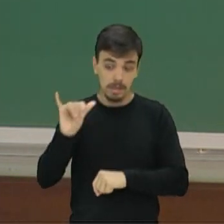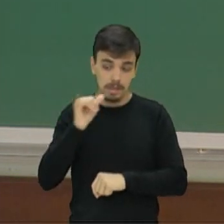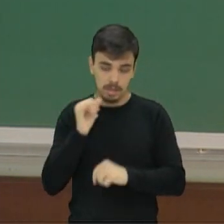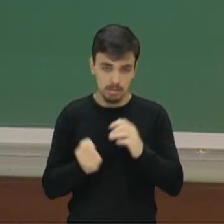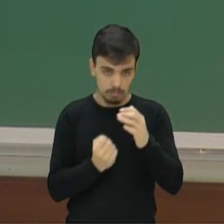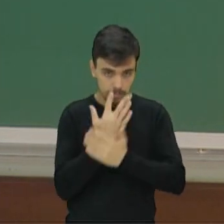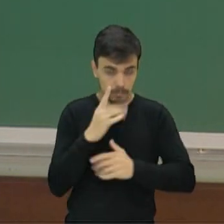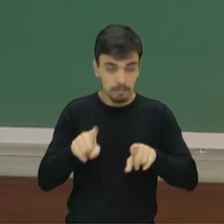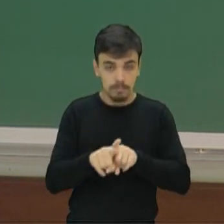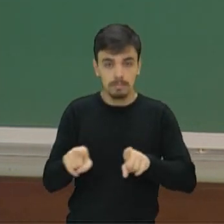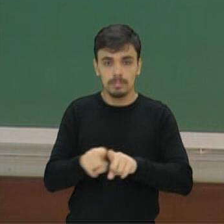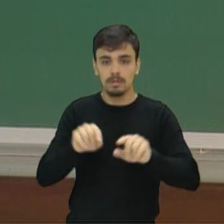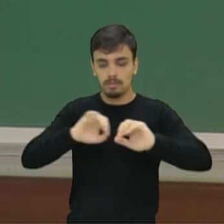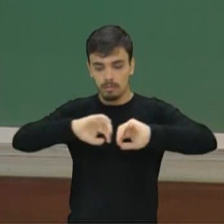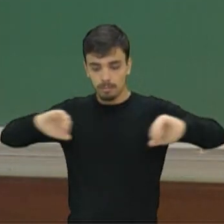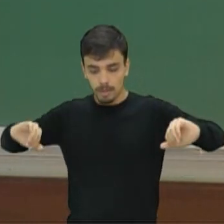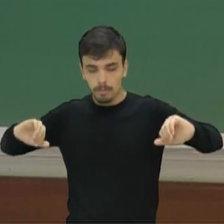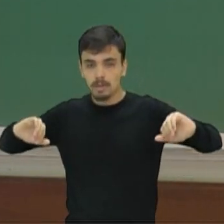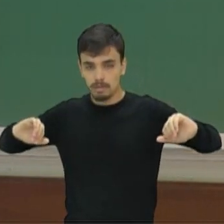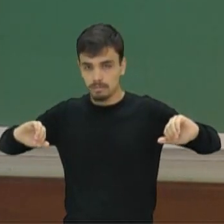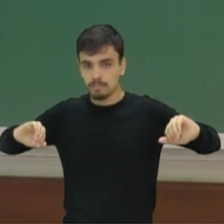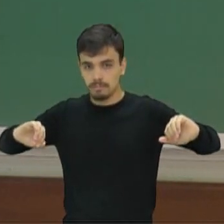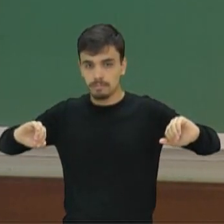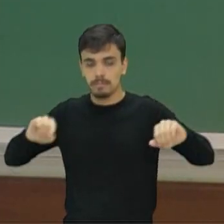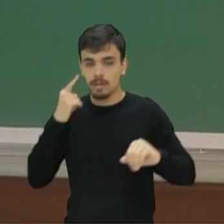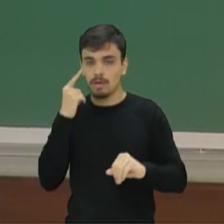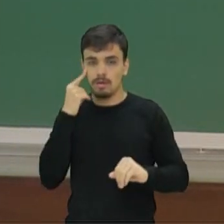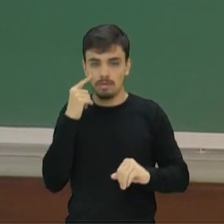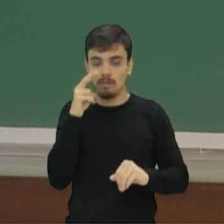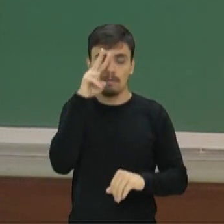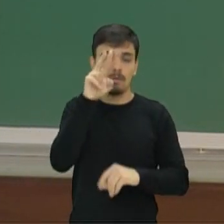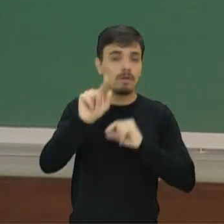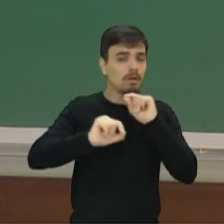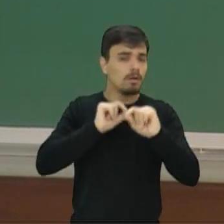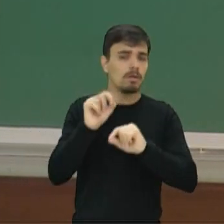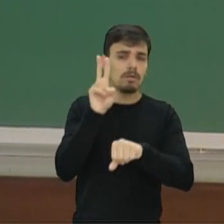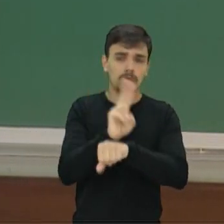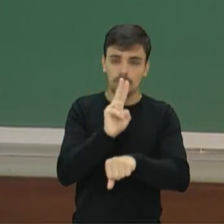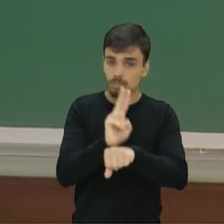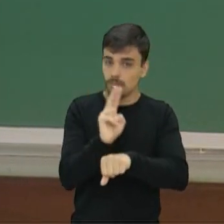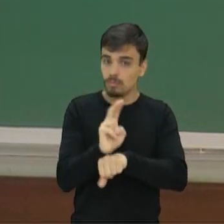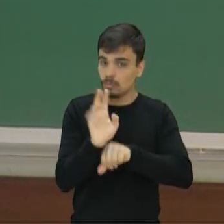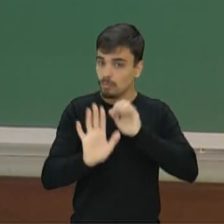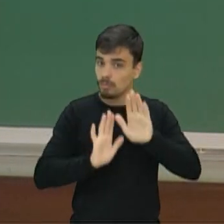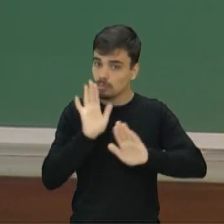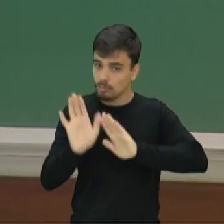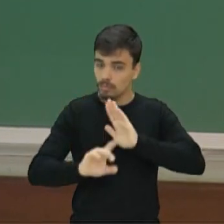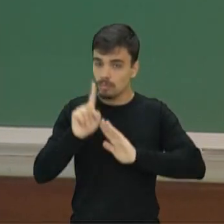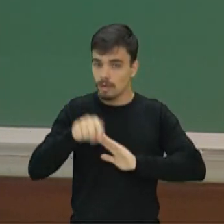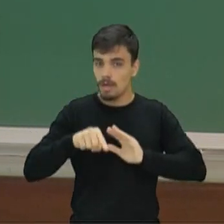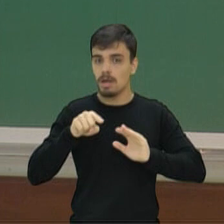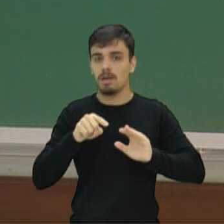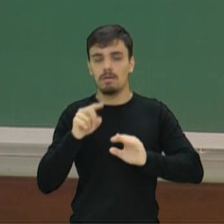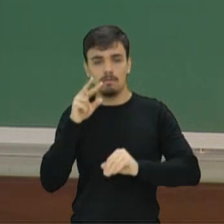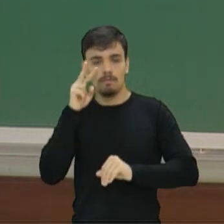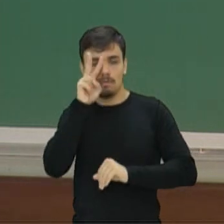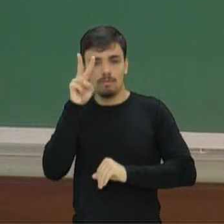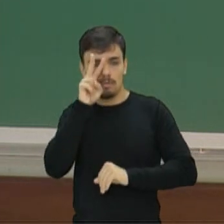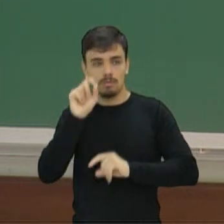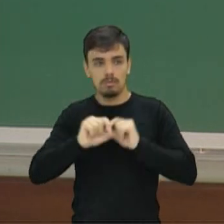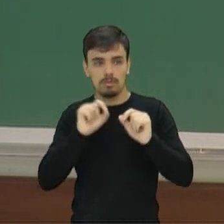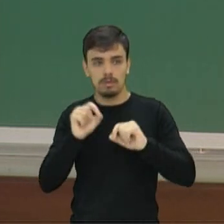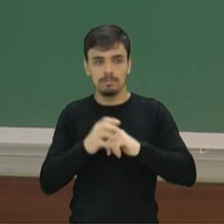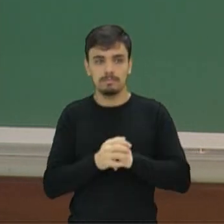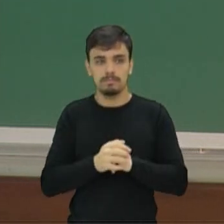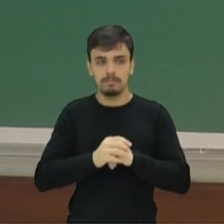Elas vão se repelir. Pessoal, essa força, tome cuidado, é uma força de repulsão. Uma aponta para um lado e